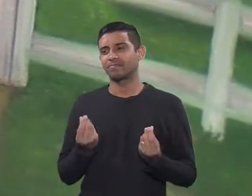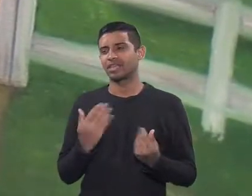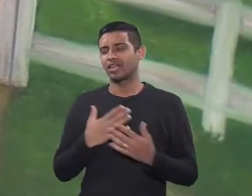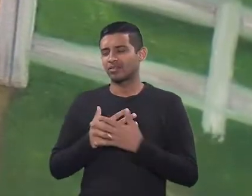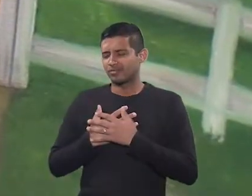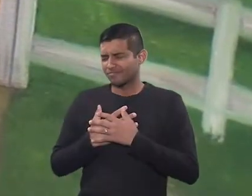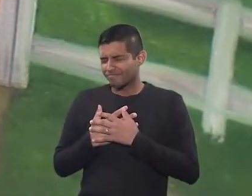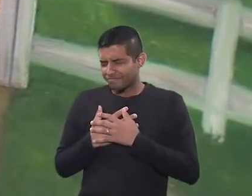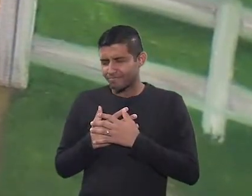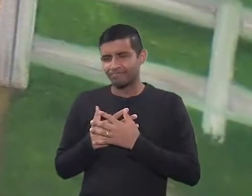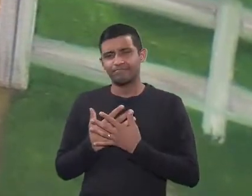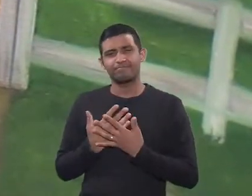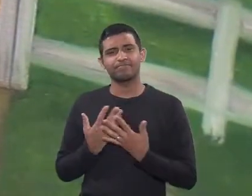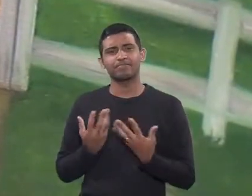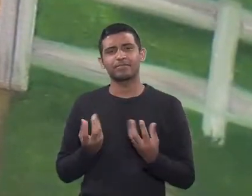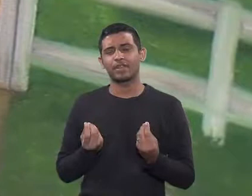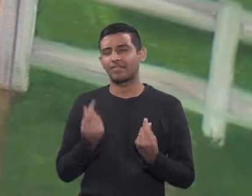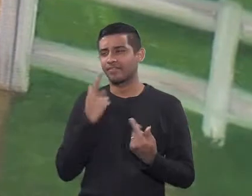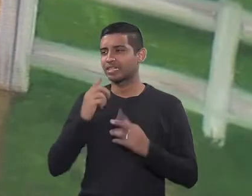forma